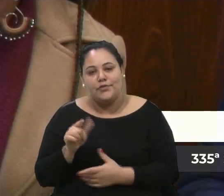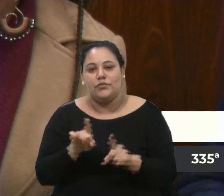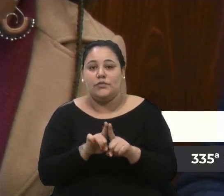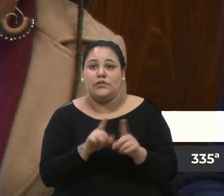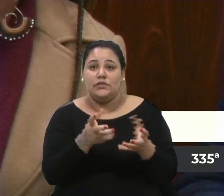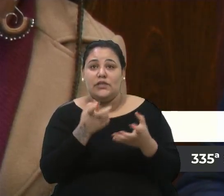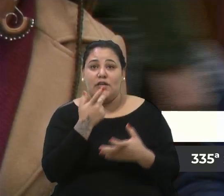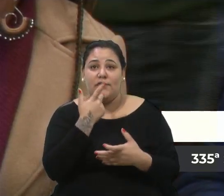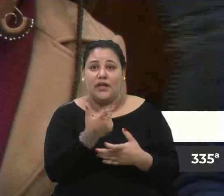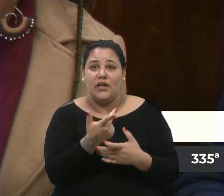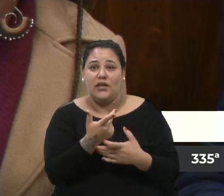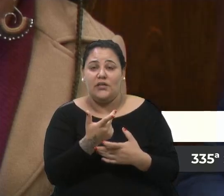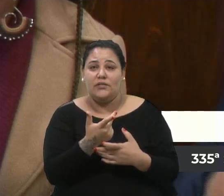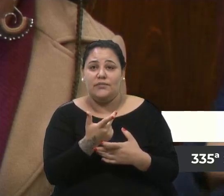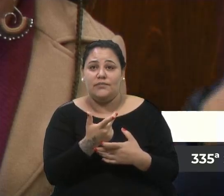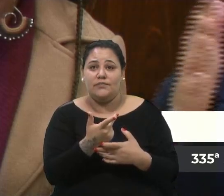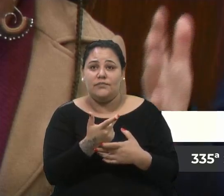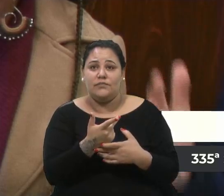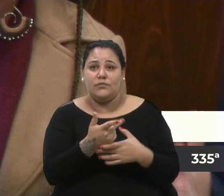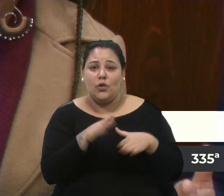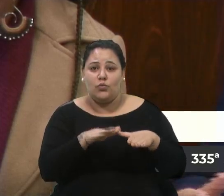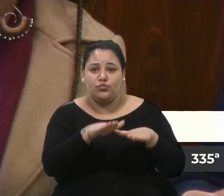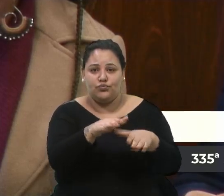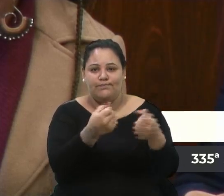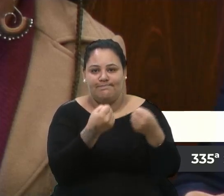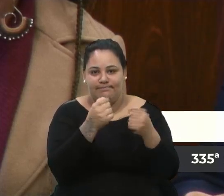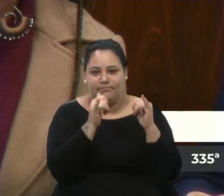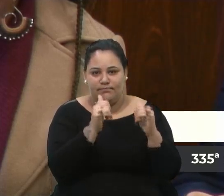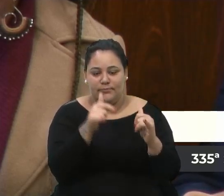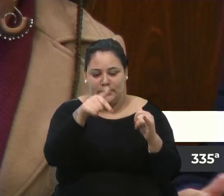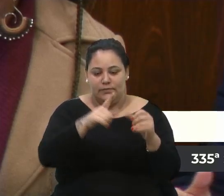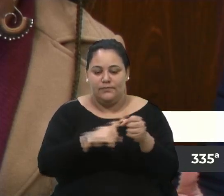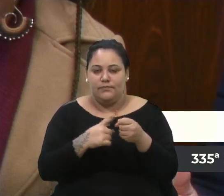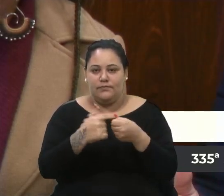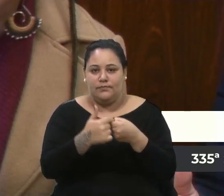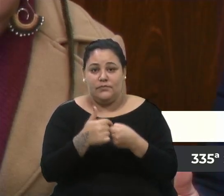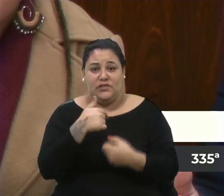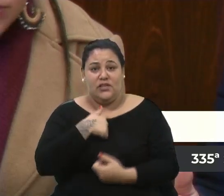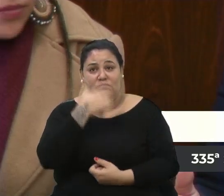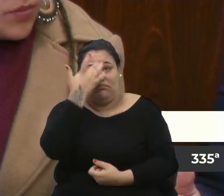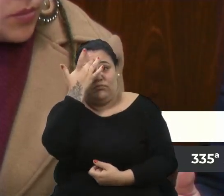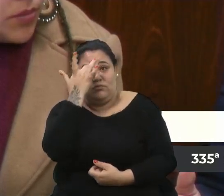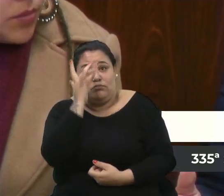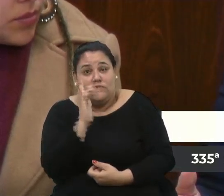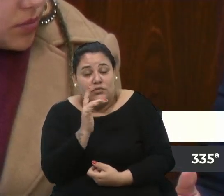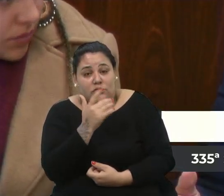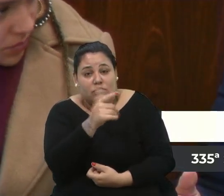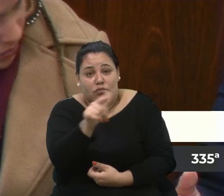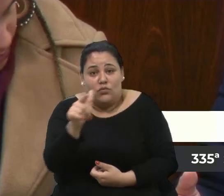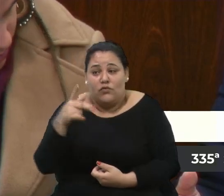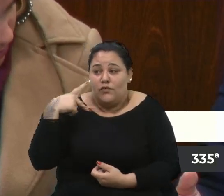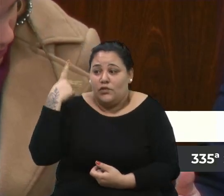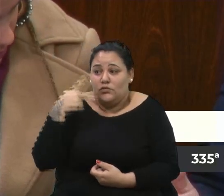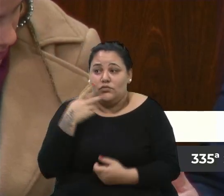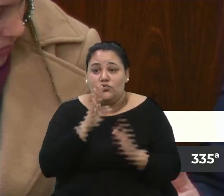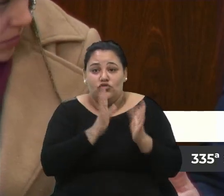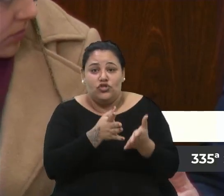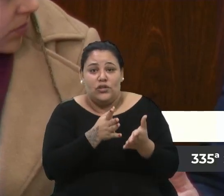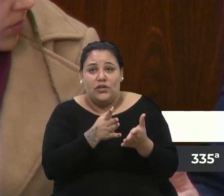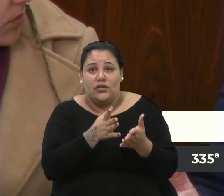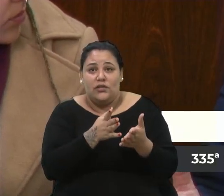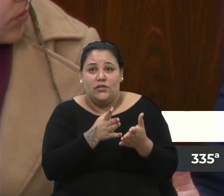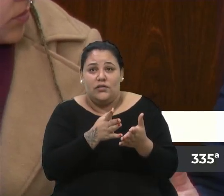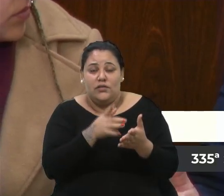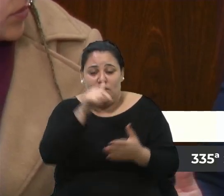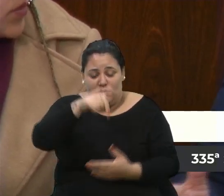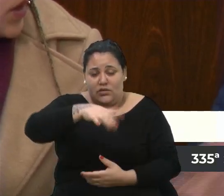do transporte e da locomoção na cidade. Eu não sei se os vereadores circularam no sábado, nesse final